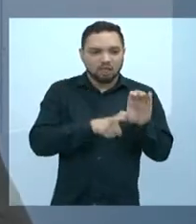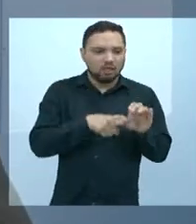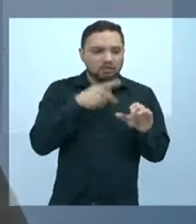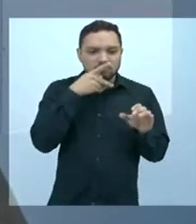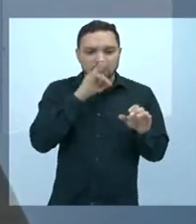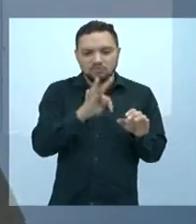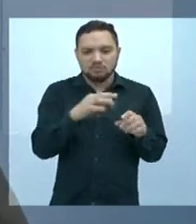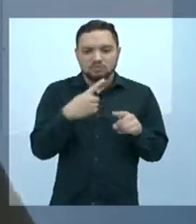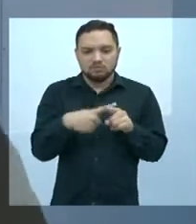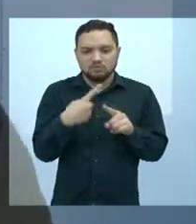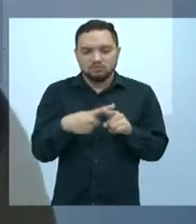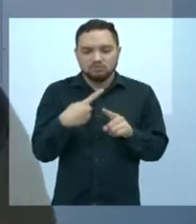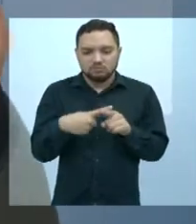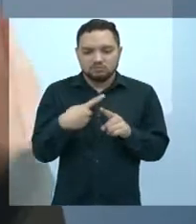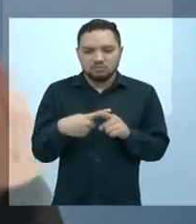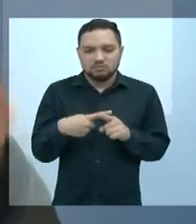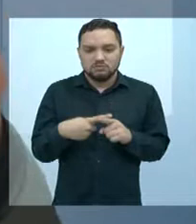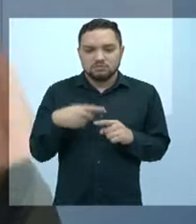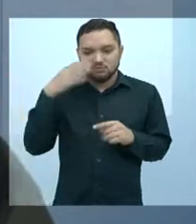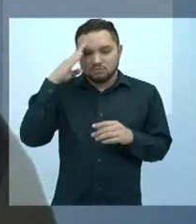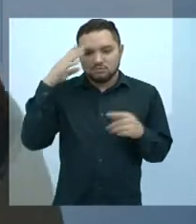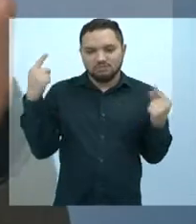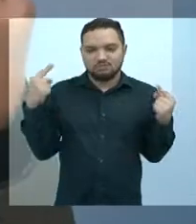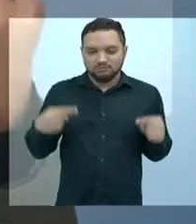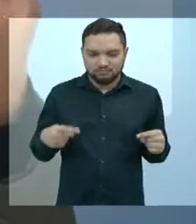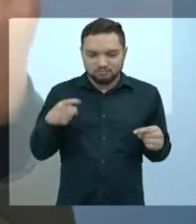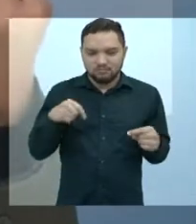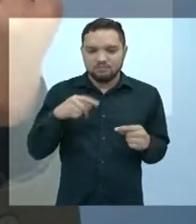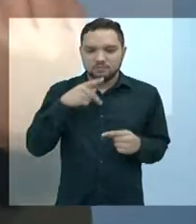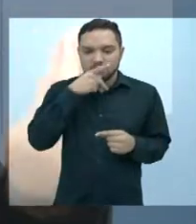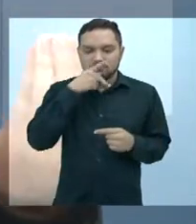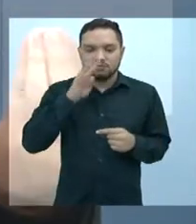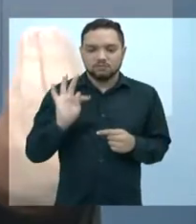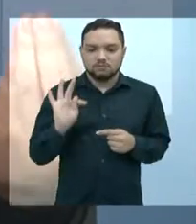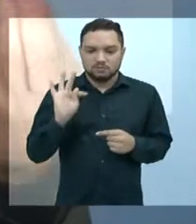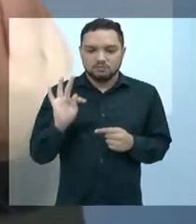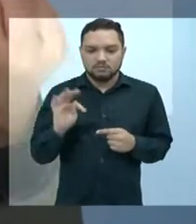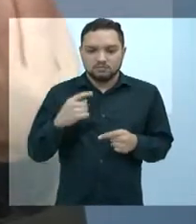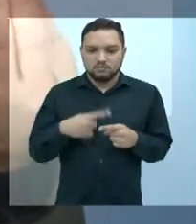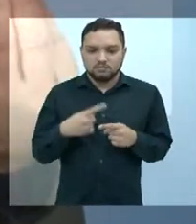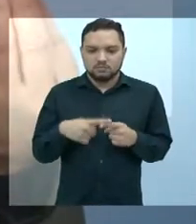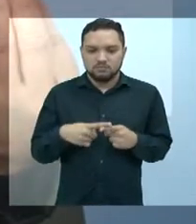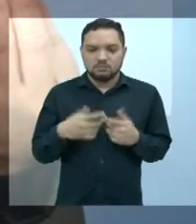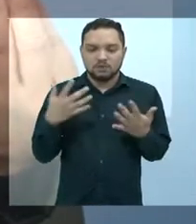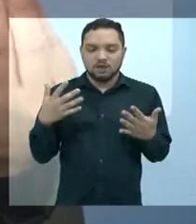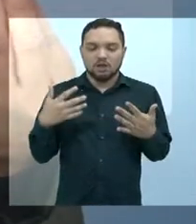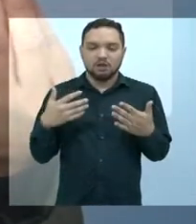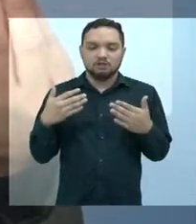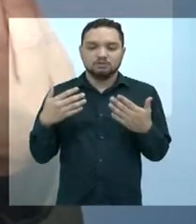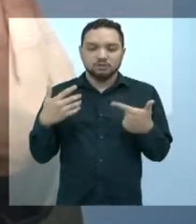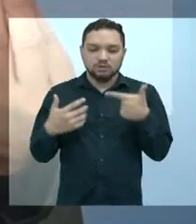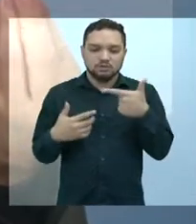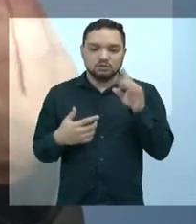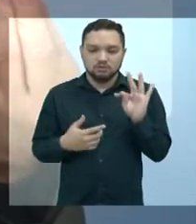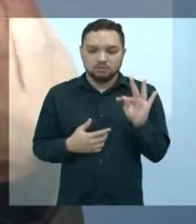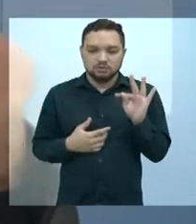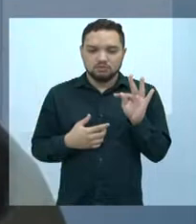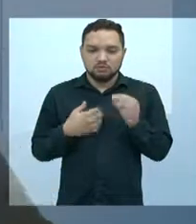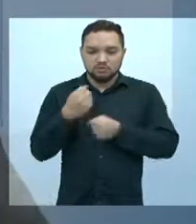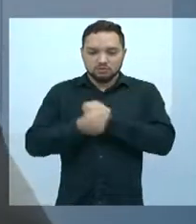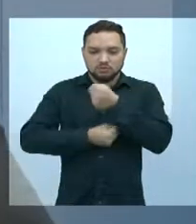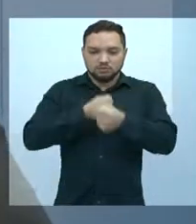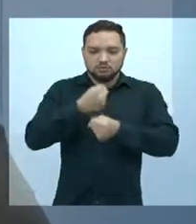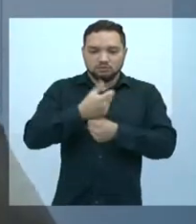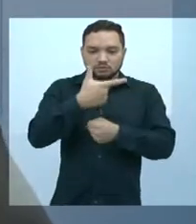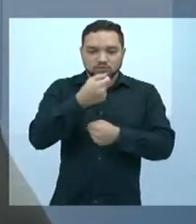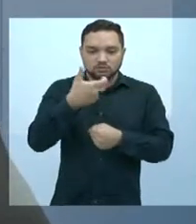na minha avaliação, o principal adversário hoje de Ciro Gomes, a tentativa de chegar a um segundo turno na eleição de 2022.